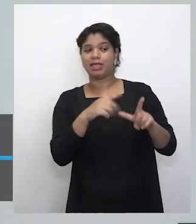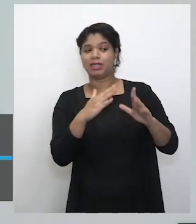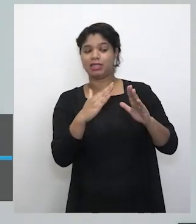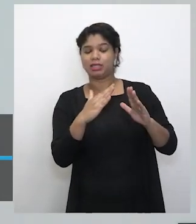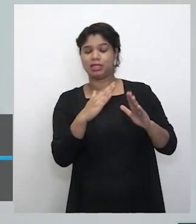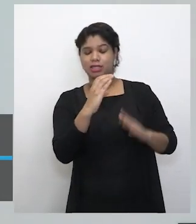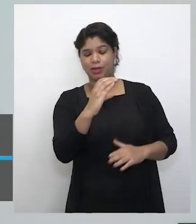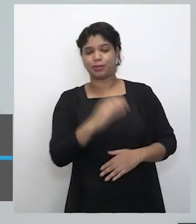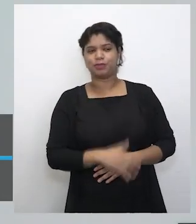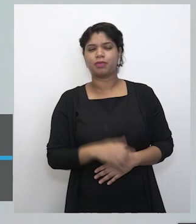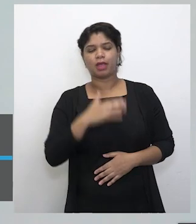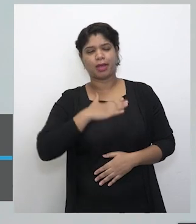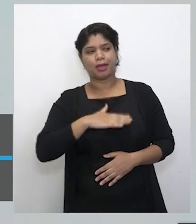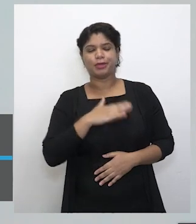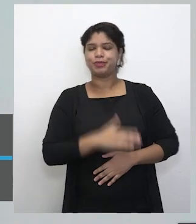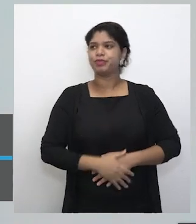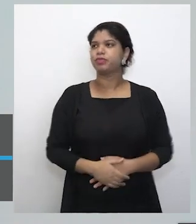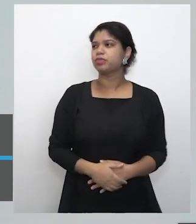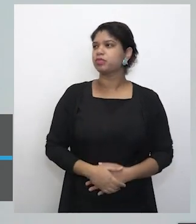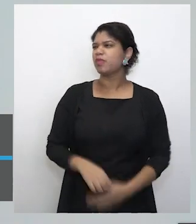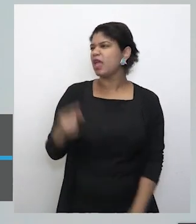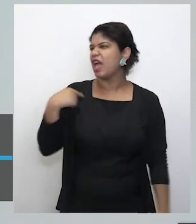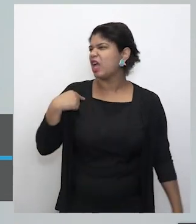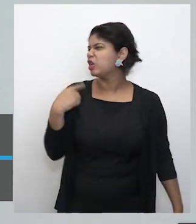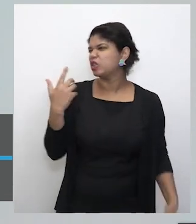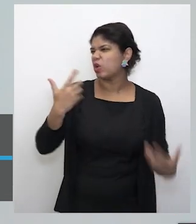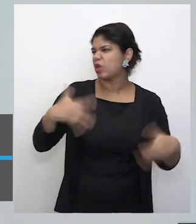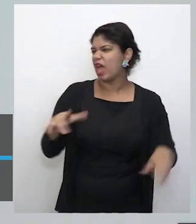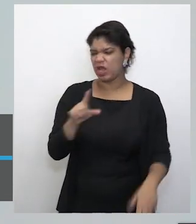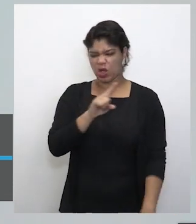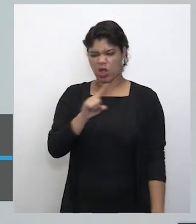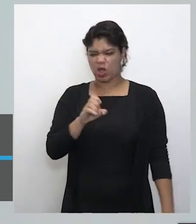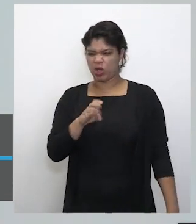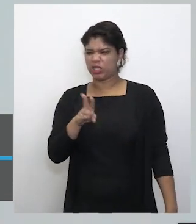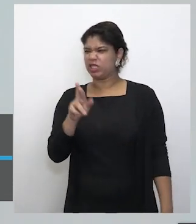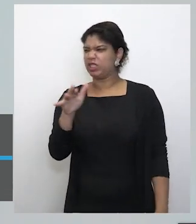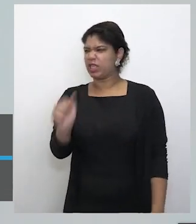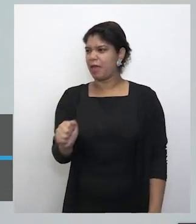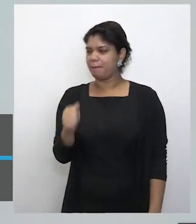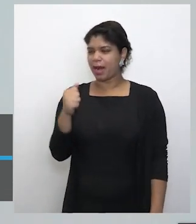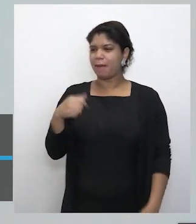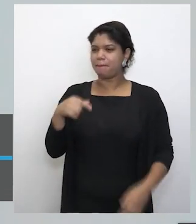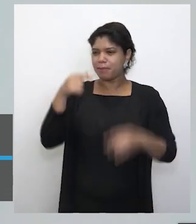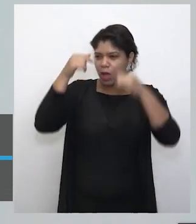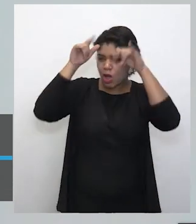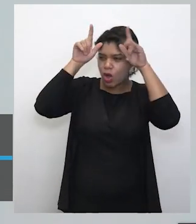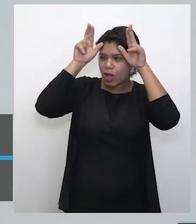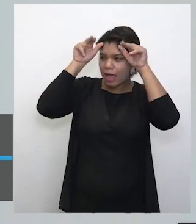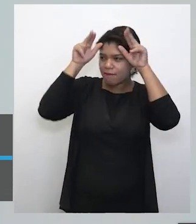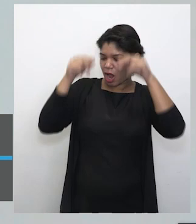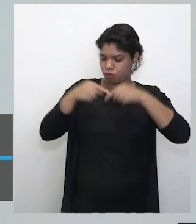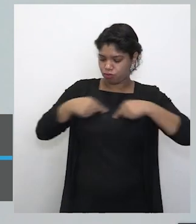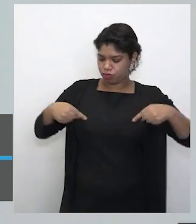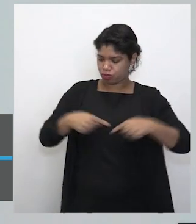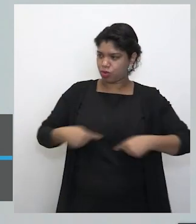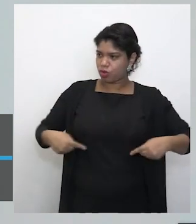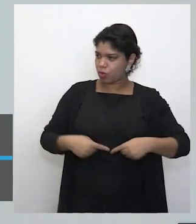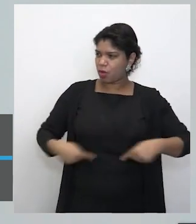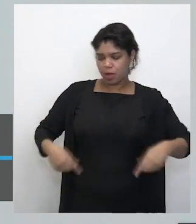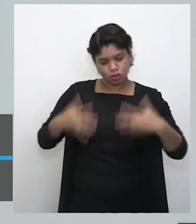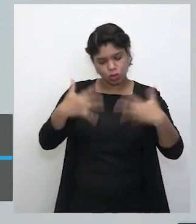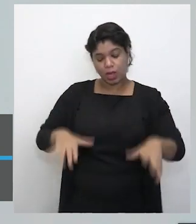concentrada. Jamais voltarei a ver a zebra, disse o Z, zangado, com seu forte